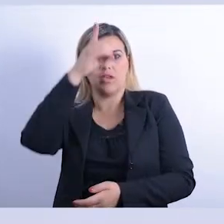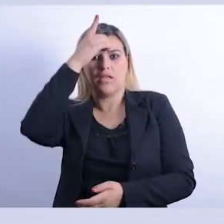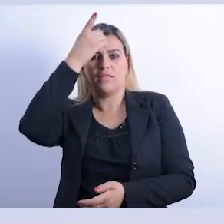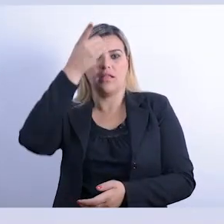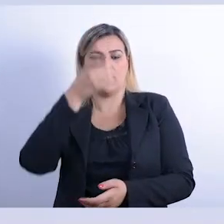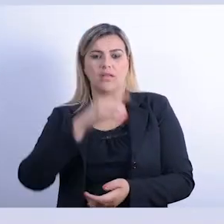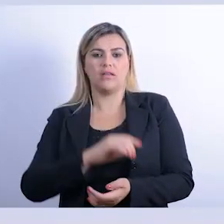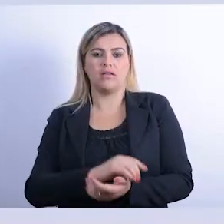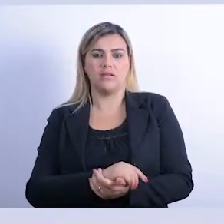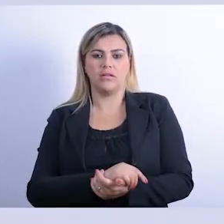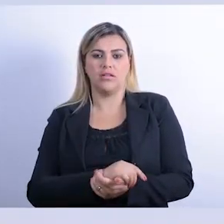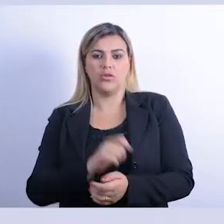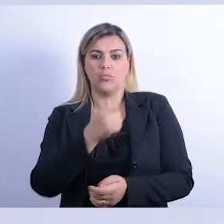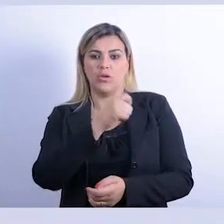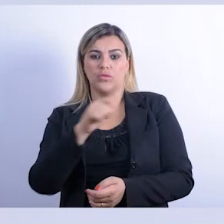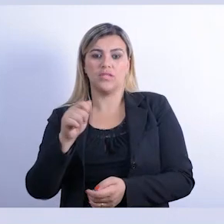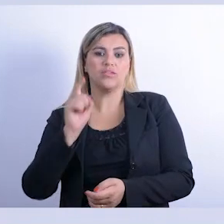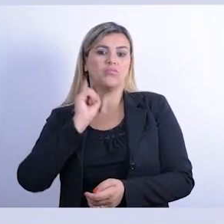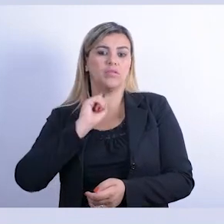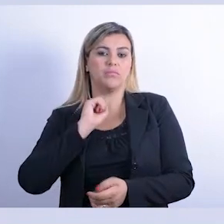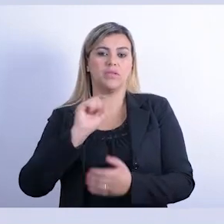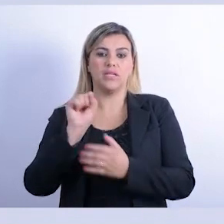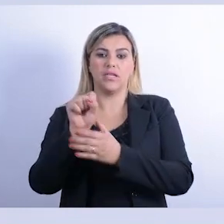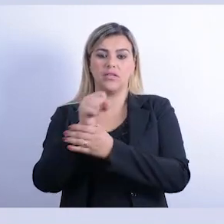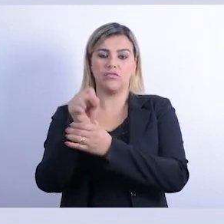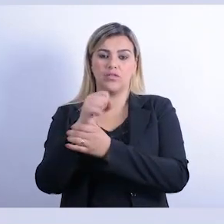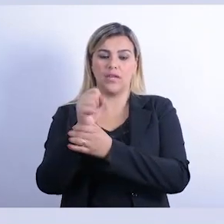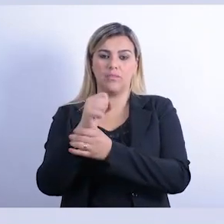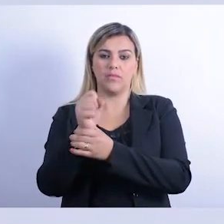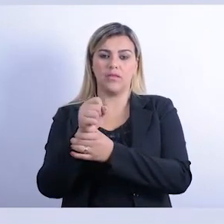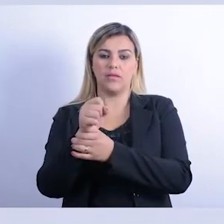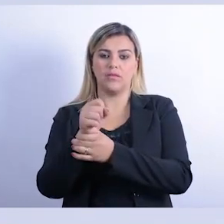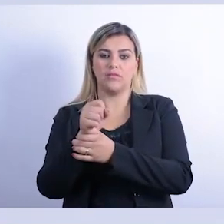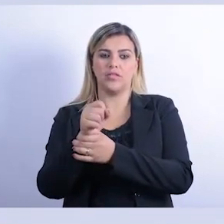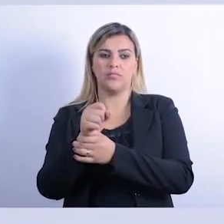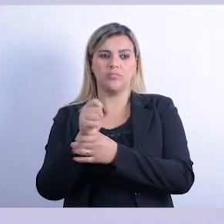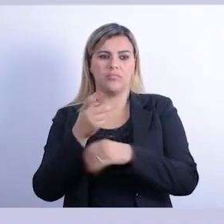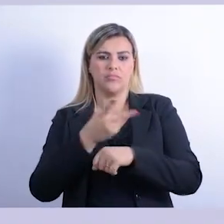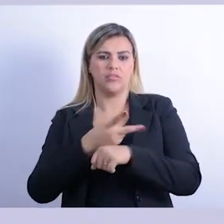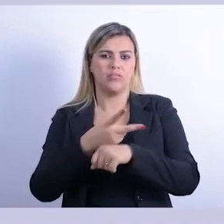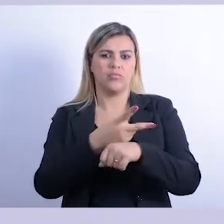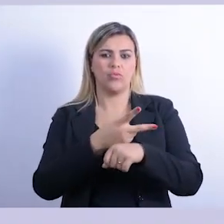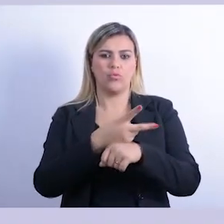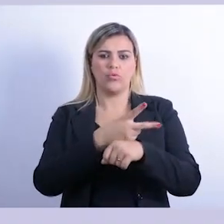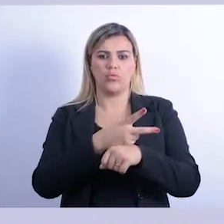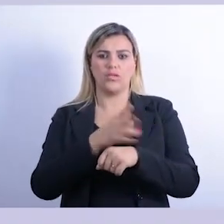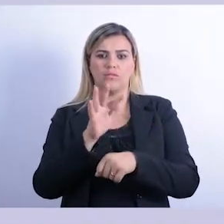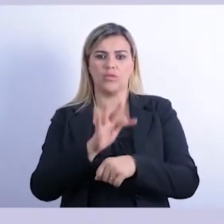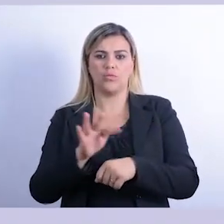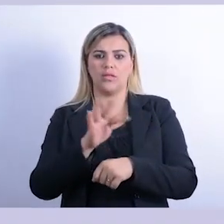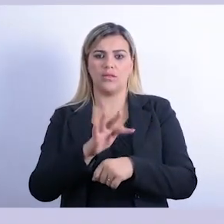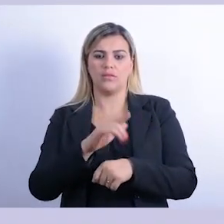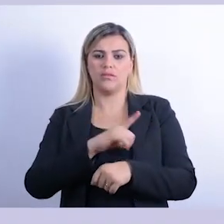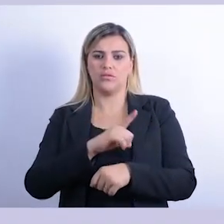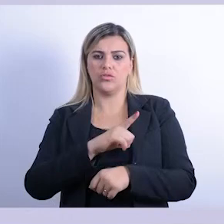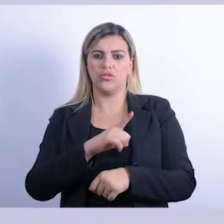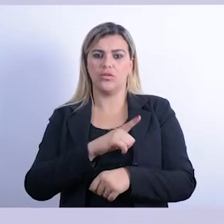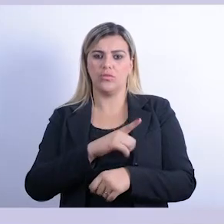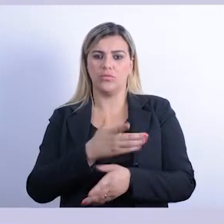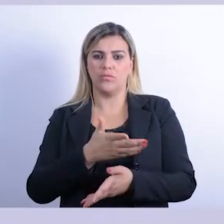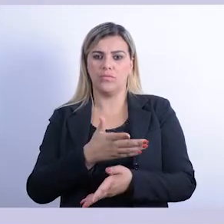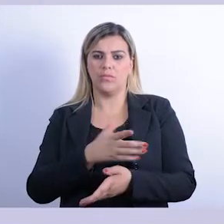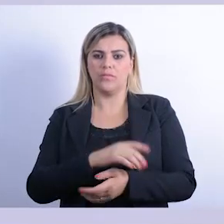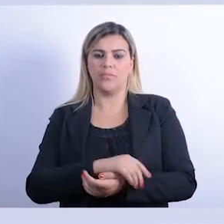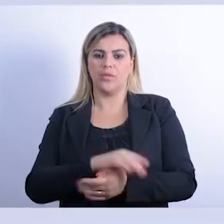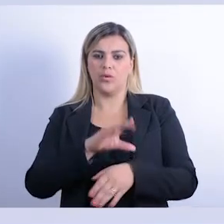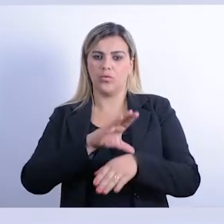a ideia da criação da Associação Mineira de Fisioterapeutas. Procuramos as escolas que